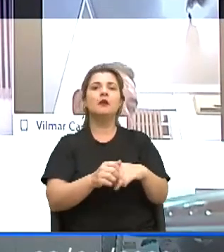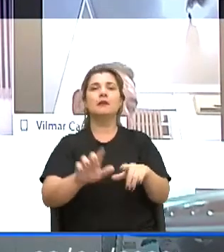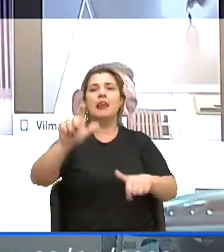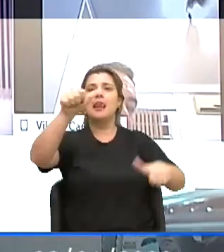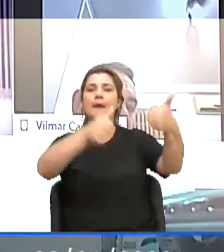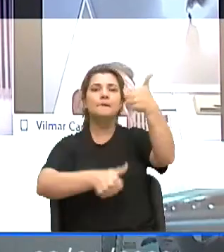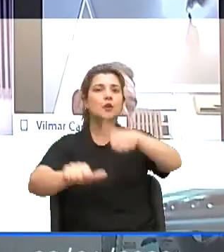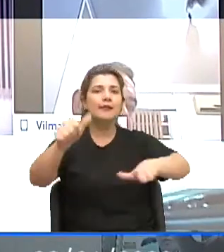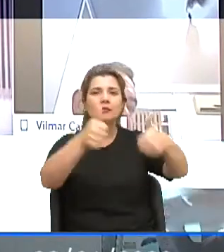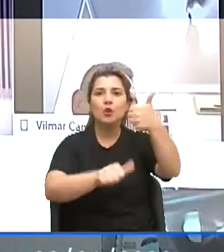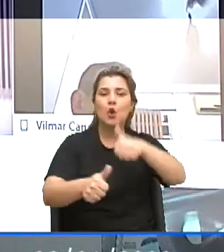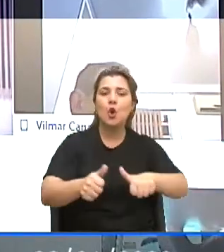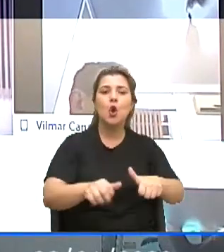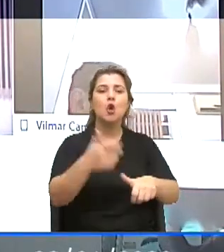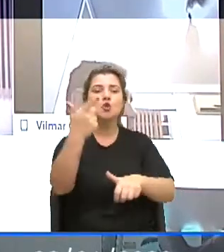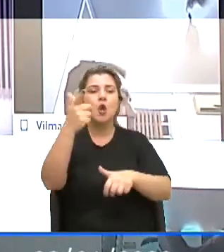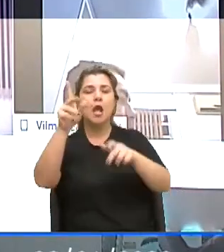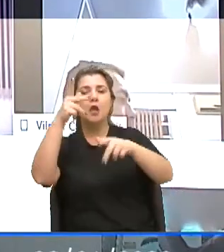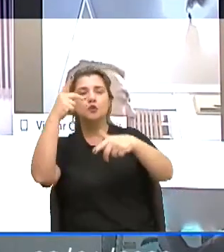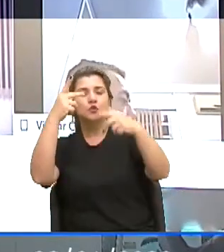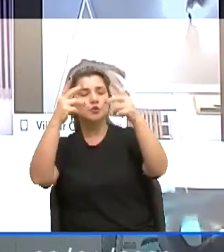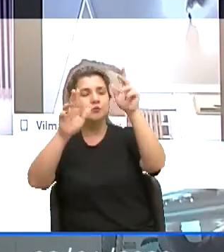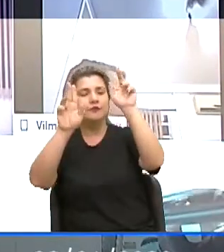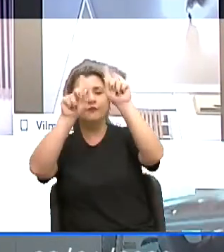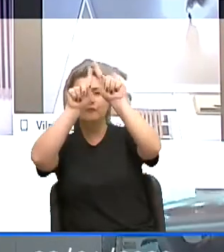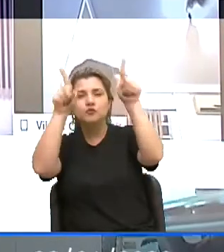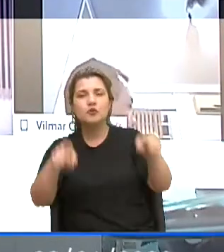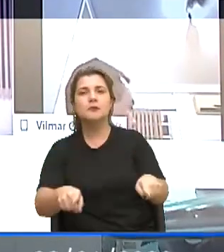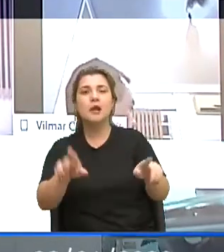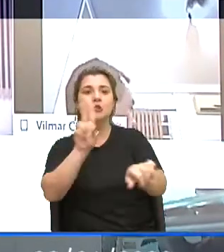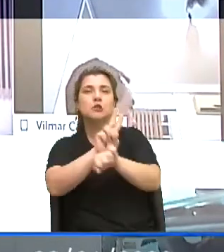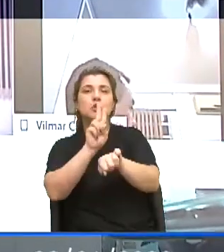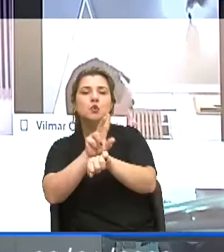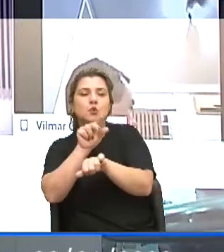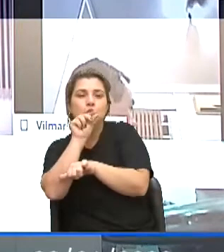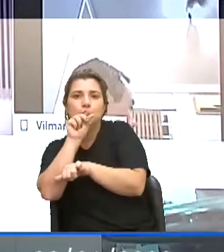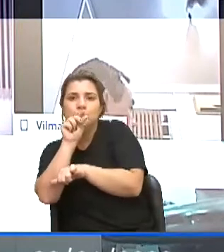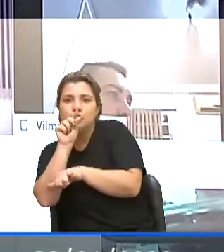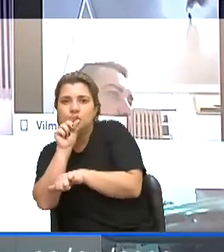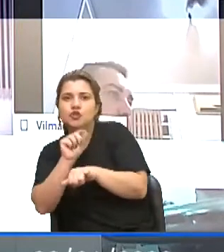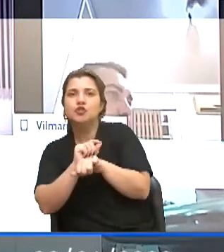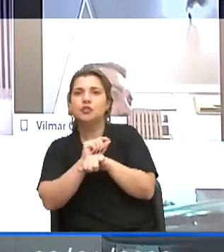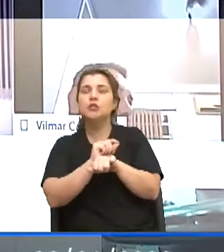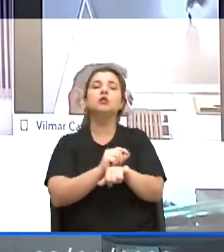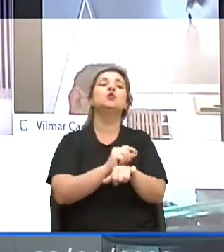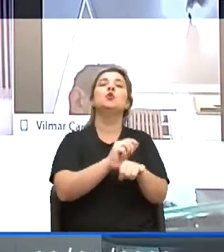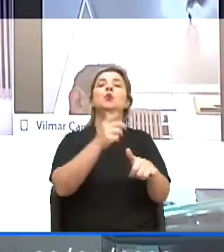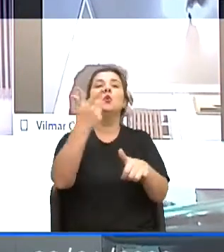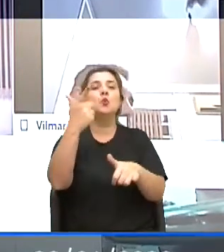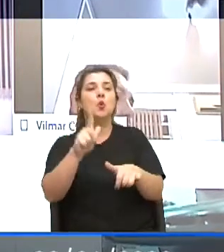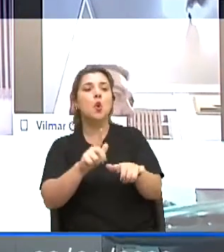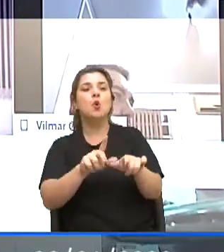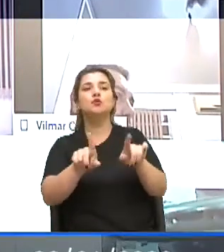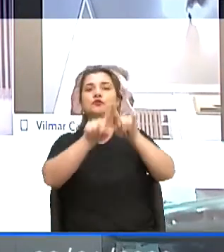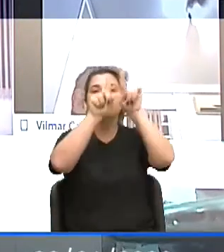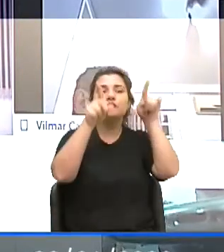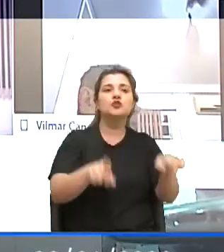É o pessoal que cuida do pintinho, é o pessoal que tem o frango no confinamento, que tem